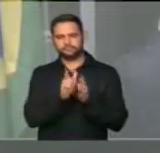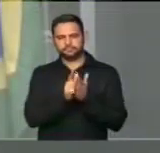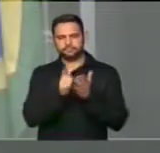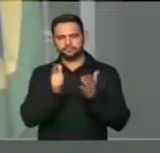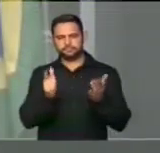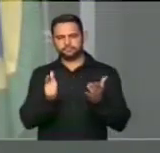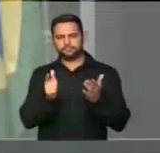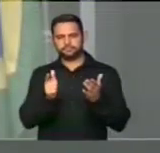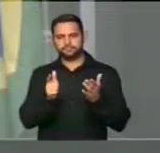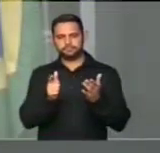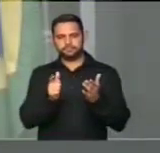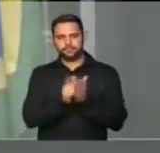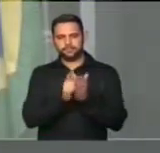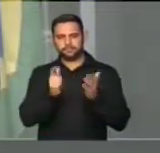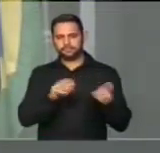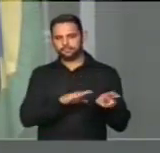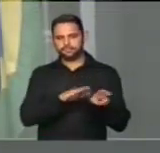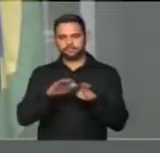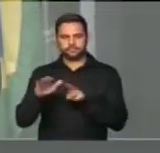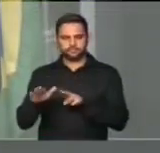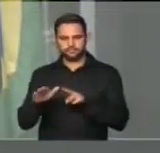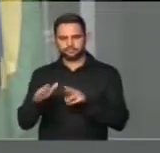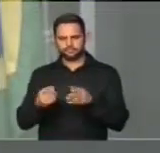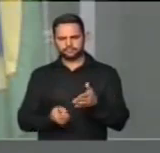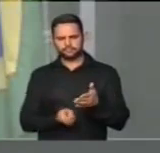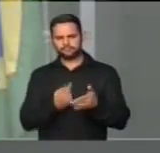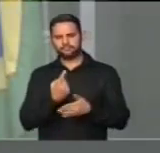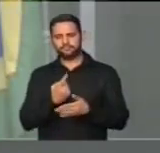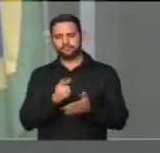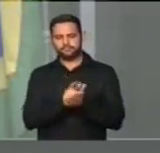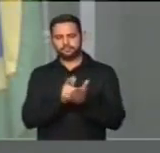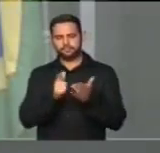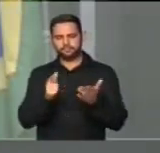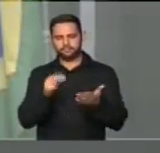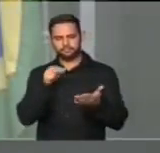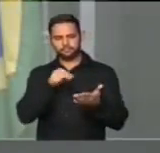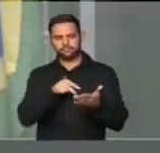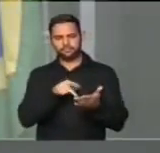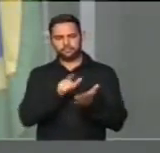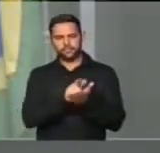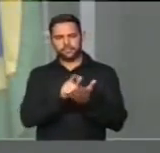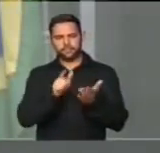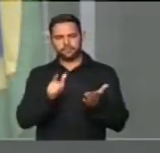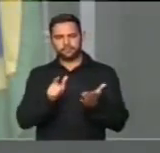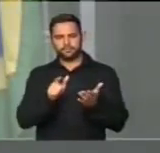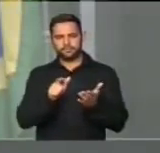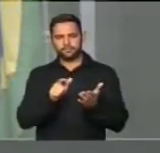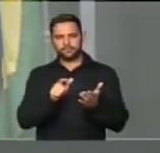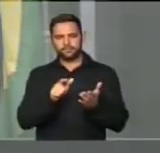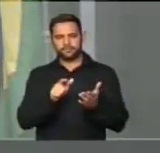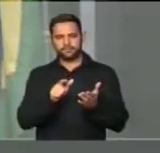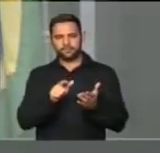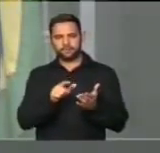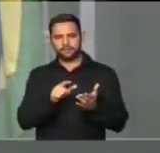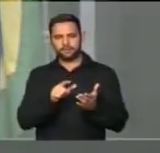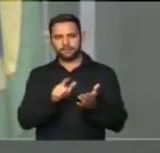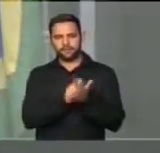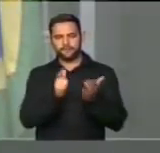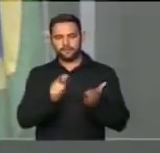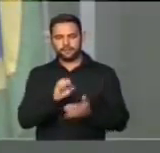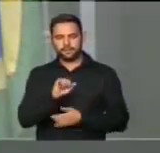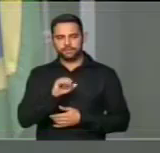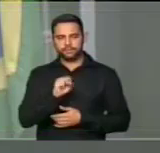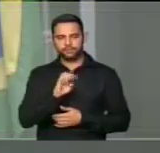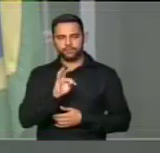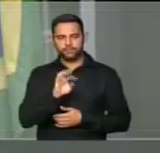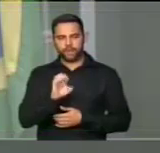capas das revistas semanais. E ao me deparar com a capa da revista Isto É, de